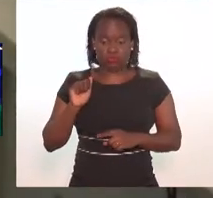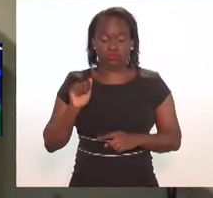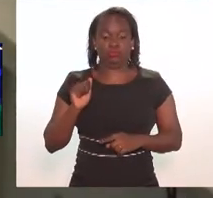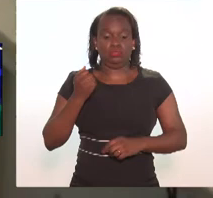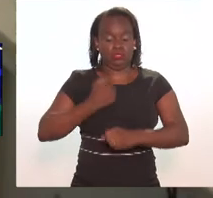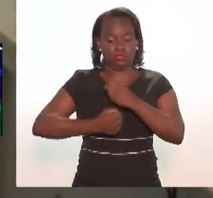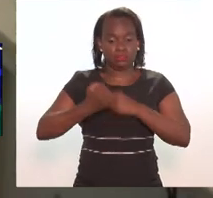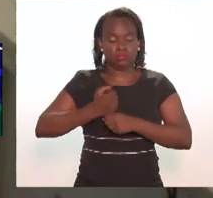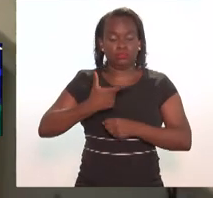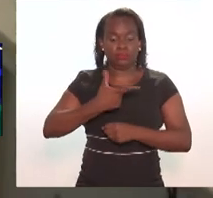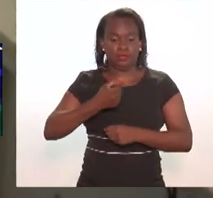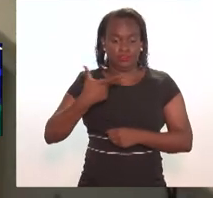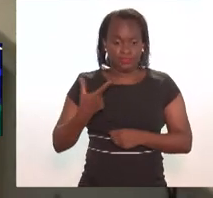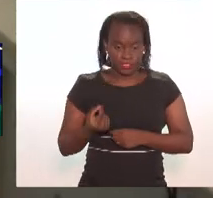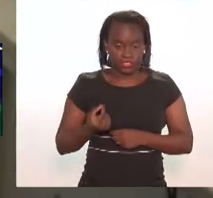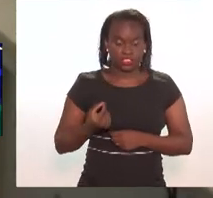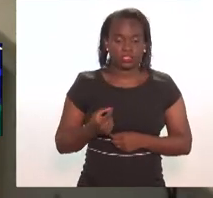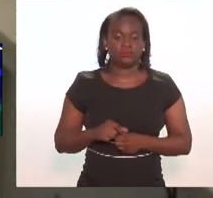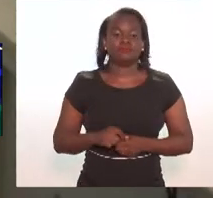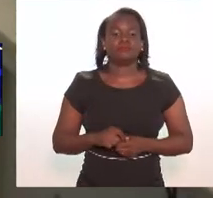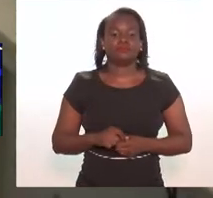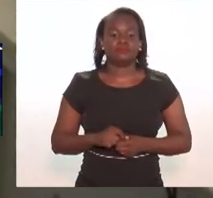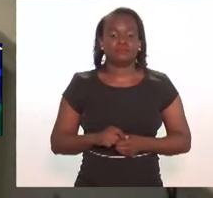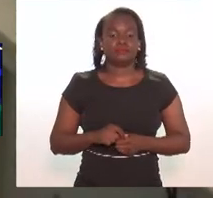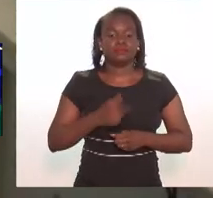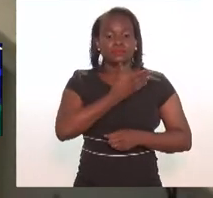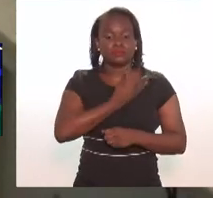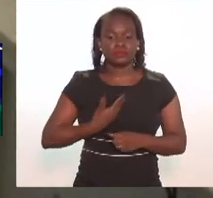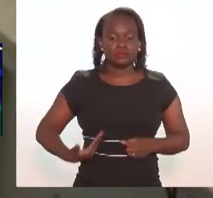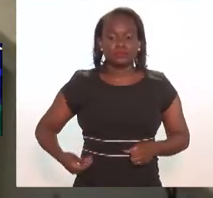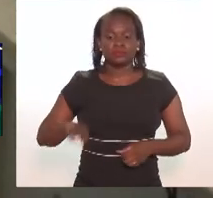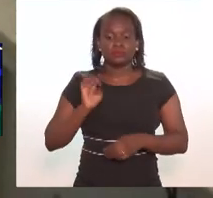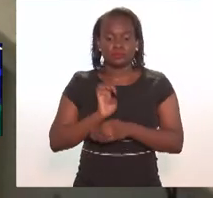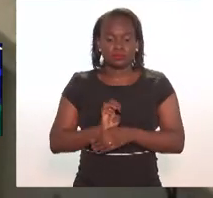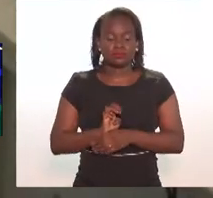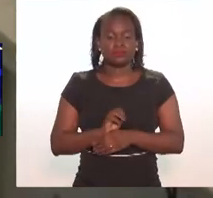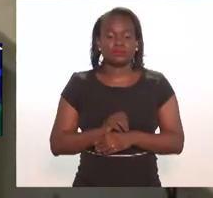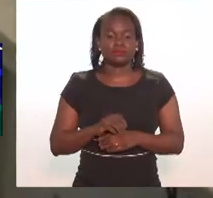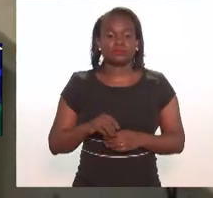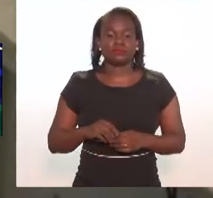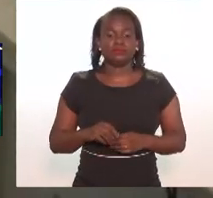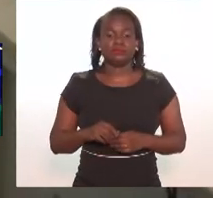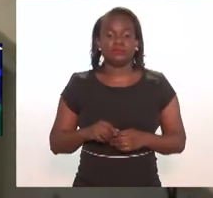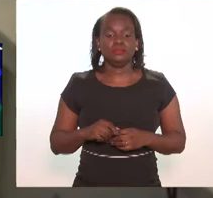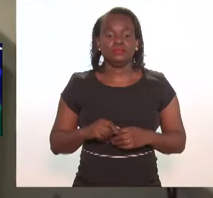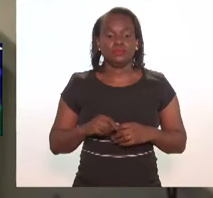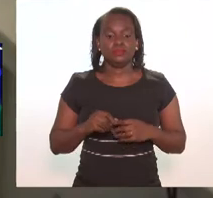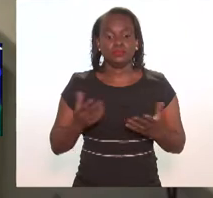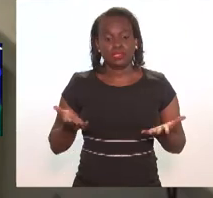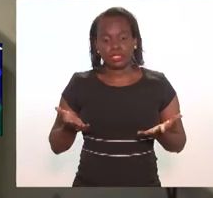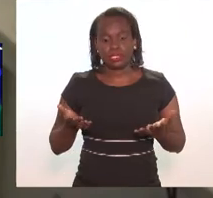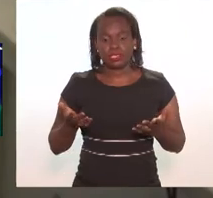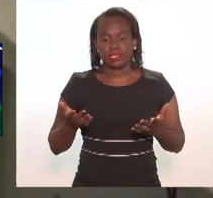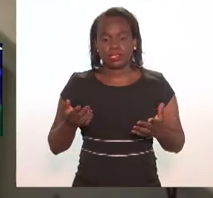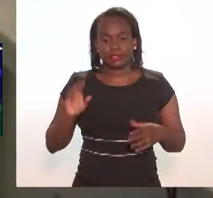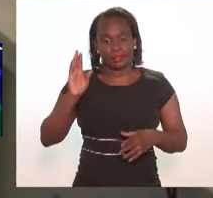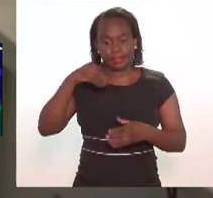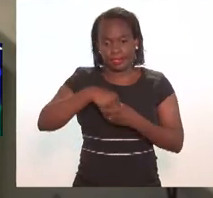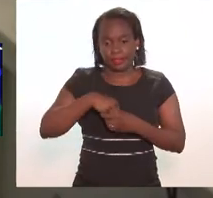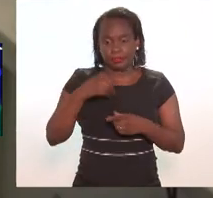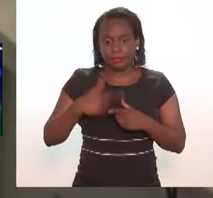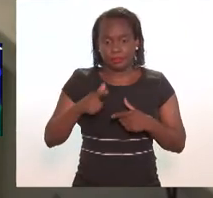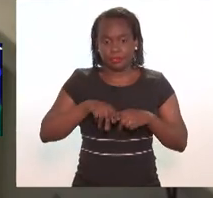de 2020, o governo do Estado, por contradições